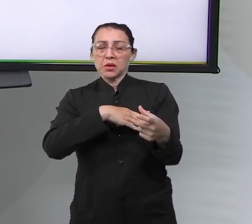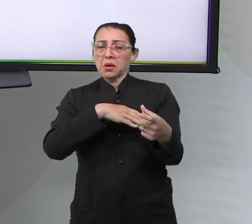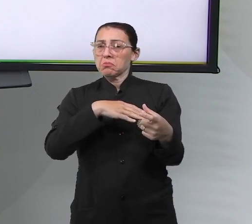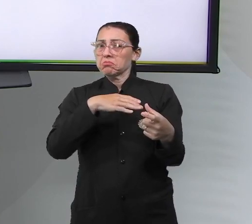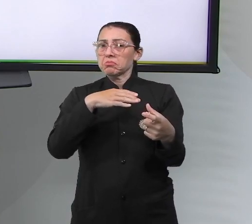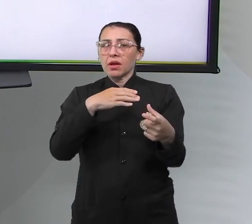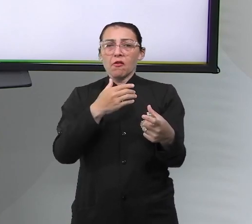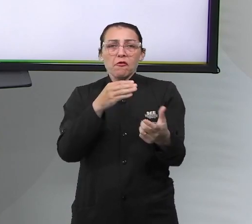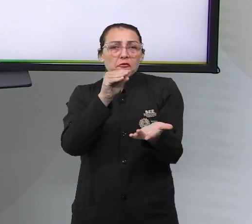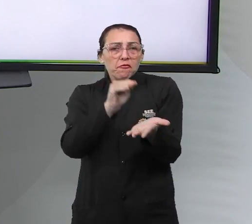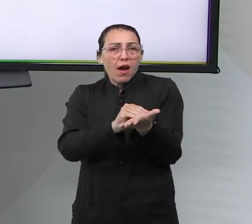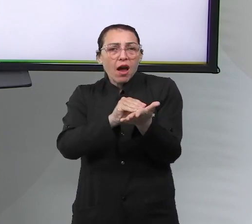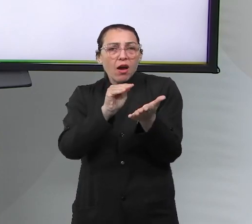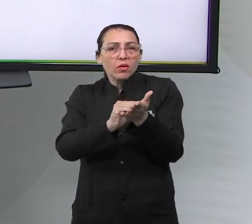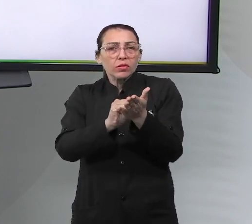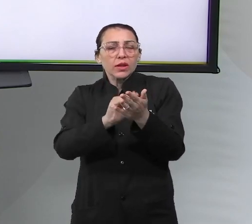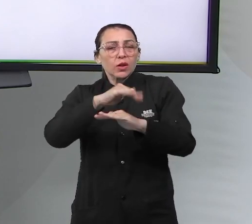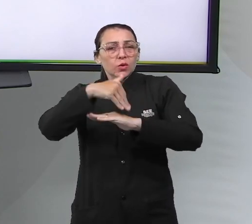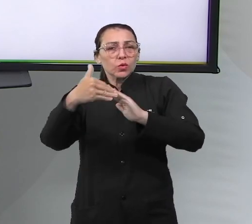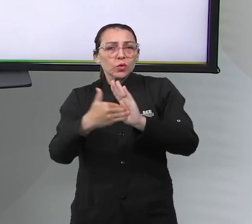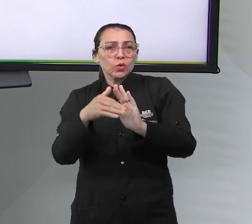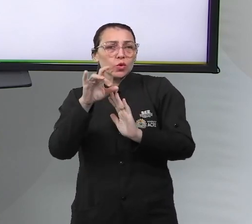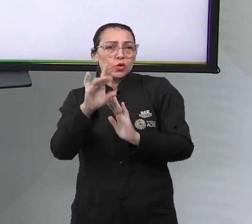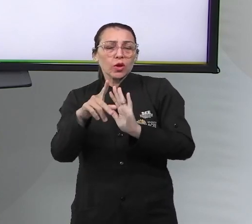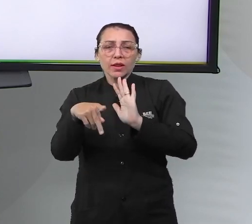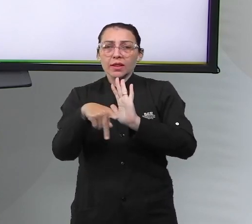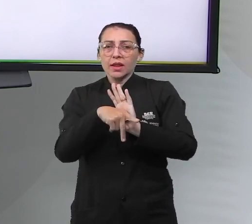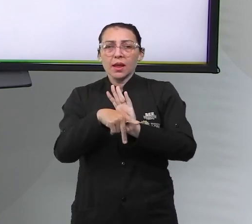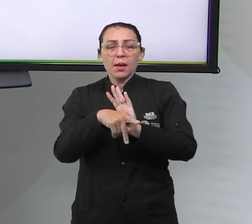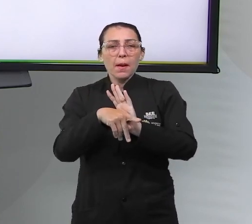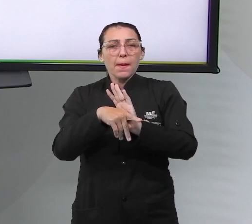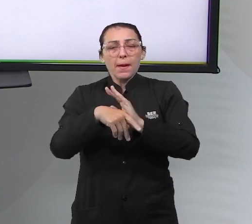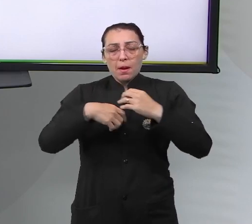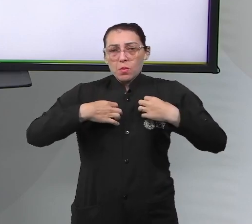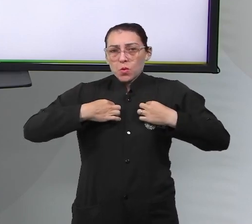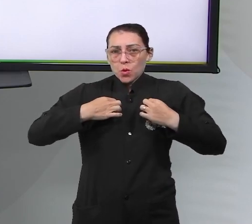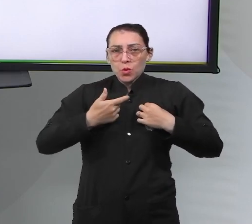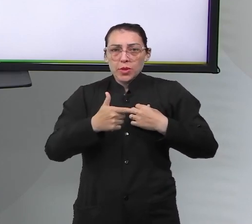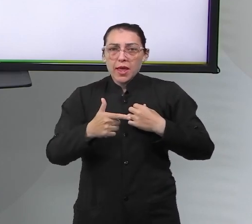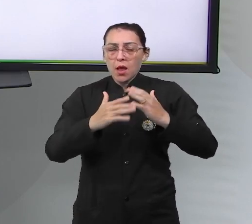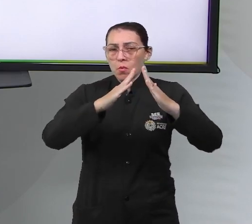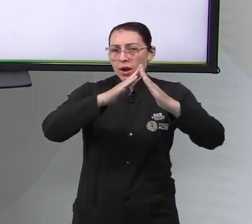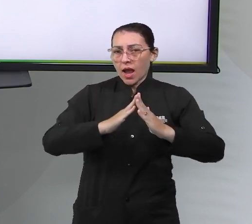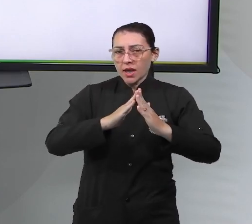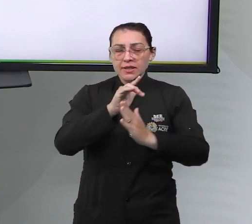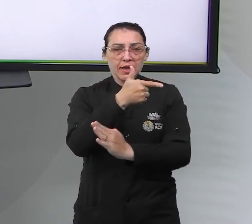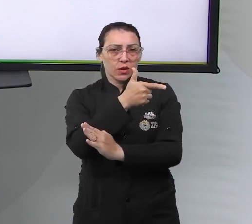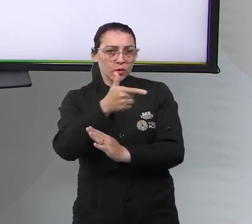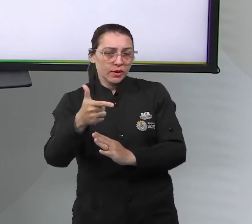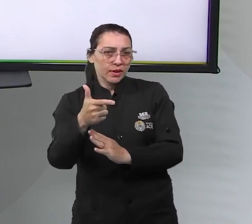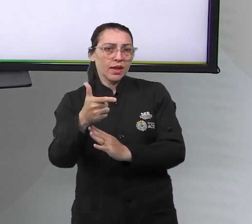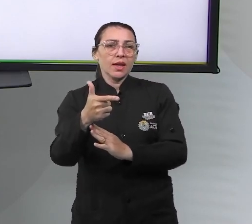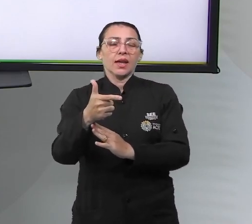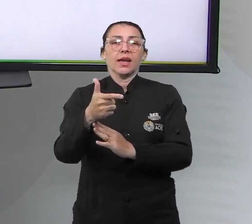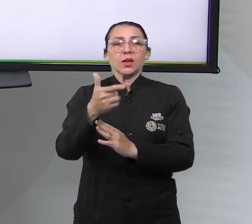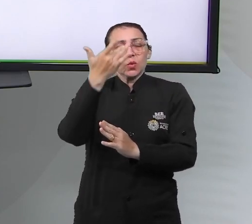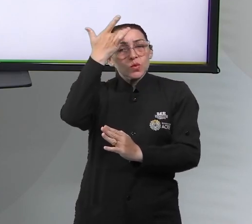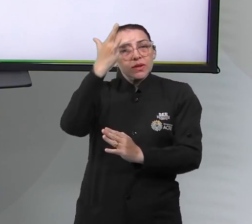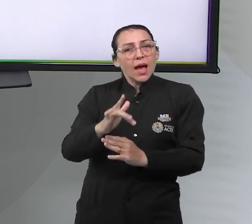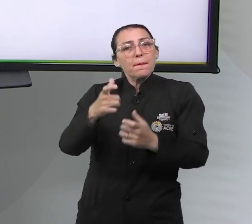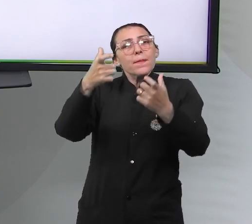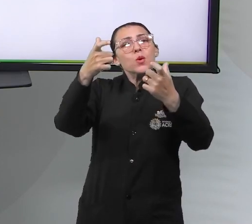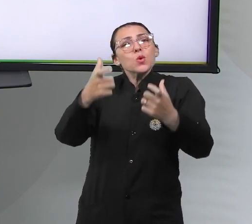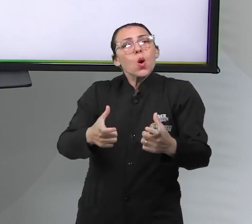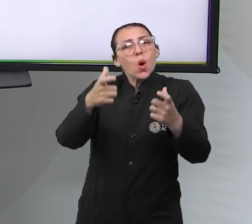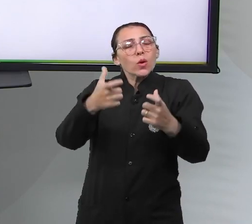de tudo. Elas somente têm a elas próprias. Elas não têm ainda uma moradia, elas não sabem ainda